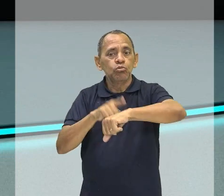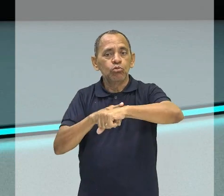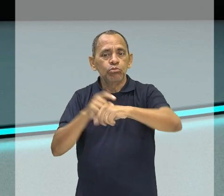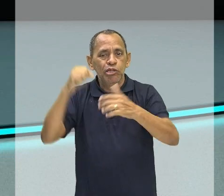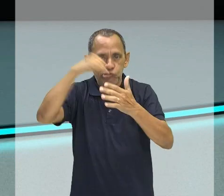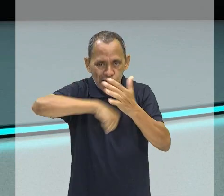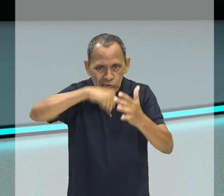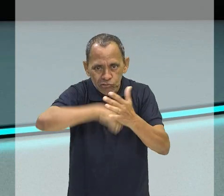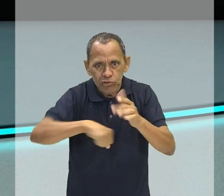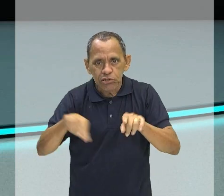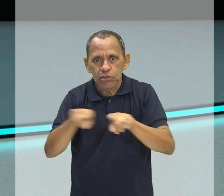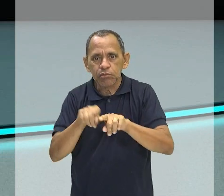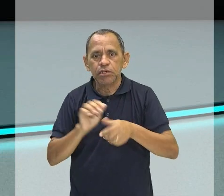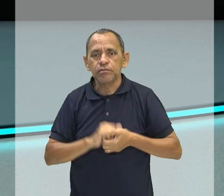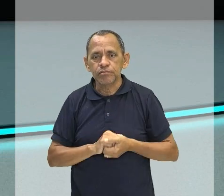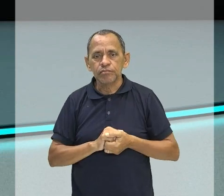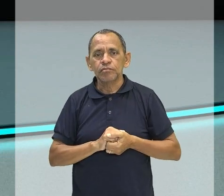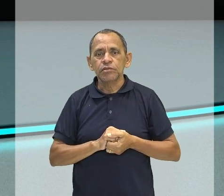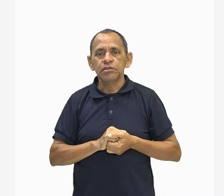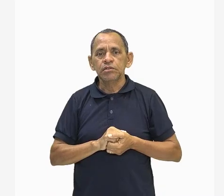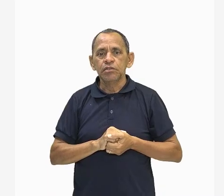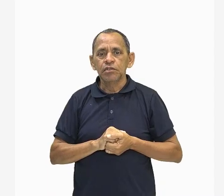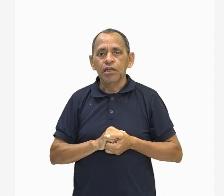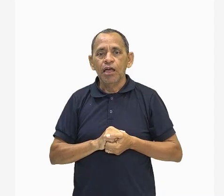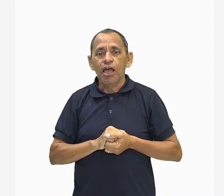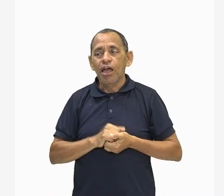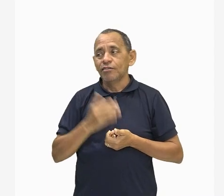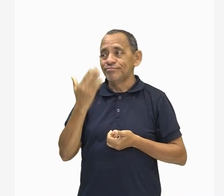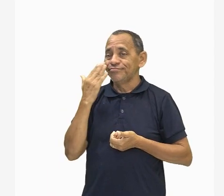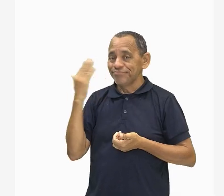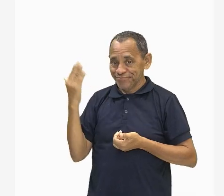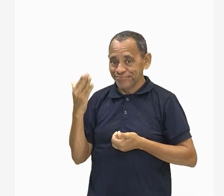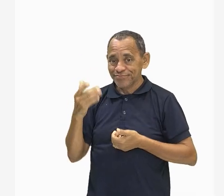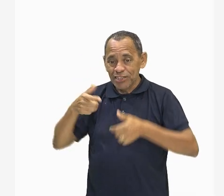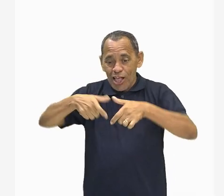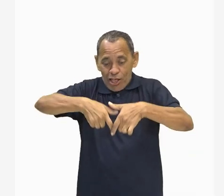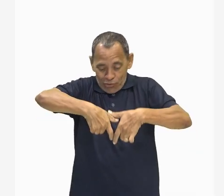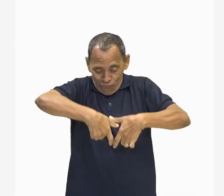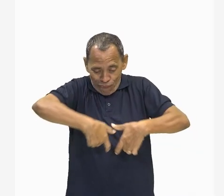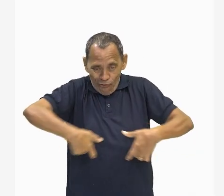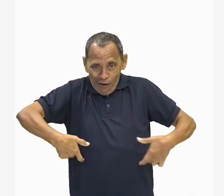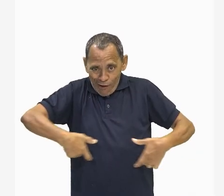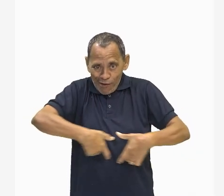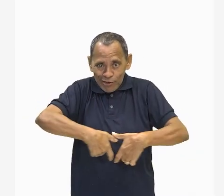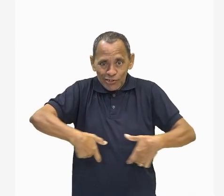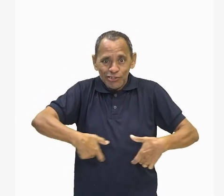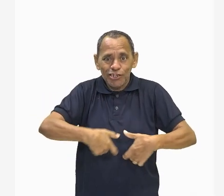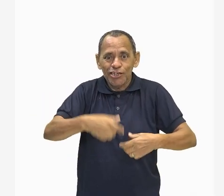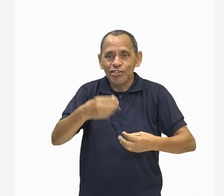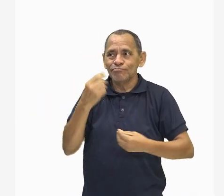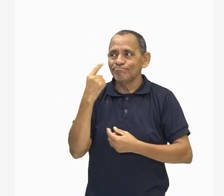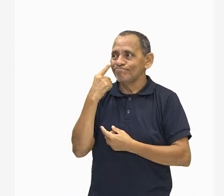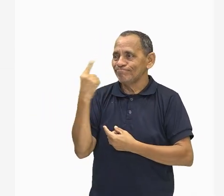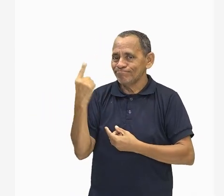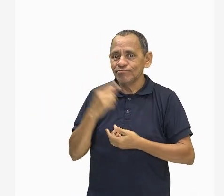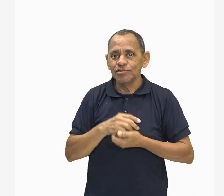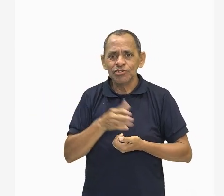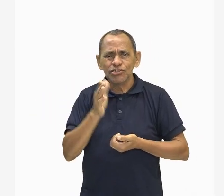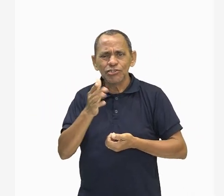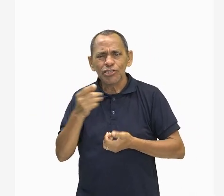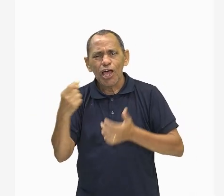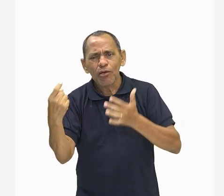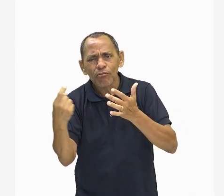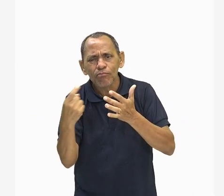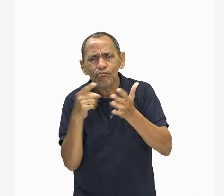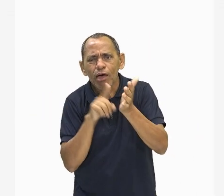combate, vamos conhecer aí as faixas. Observem aí as faixas do karatê. Vocês já se